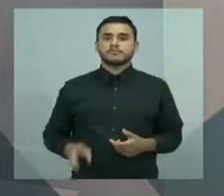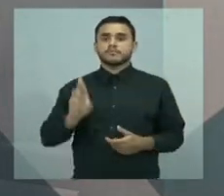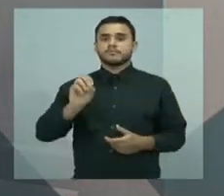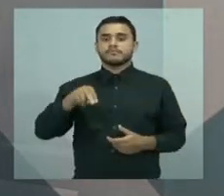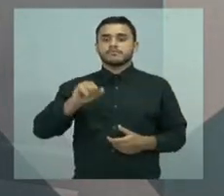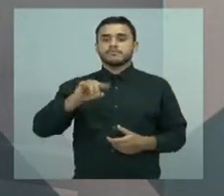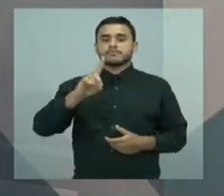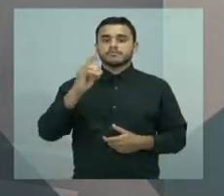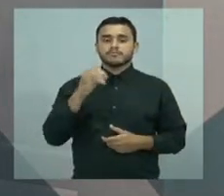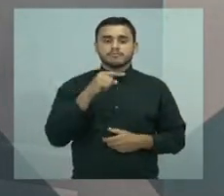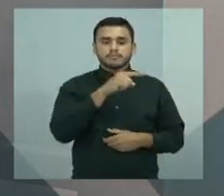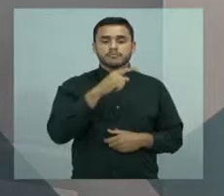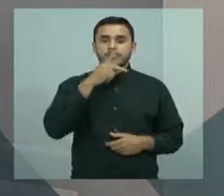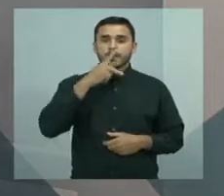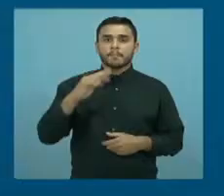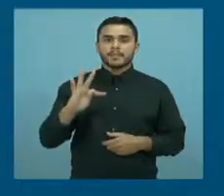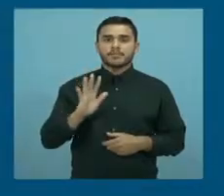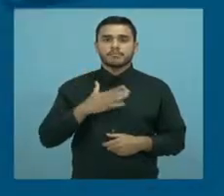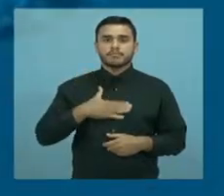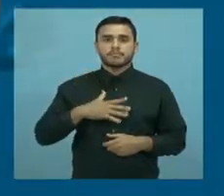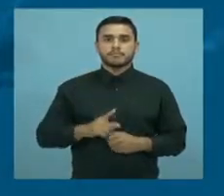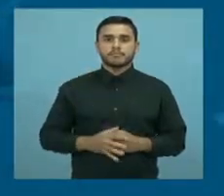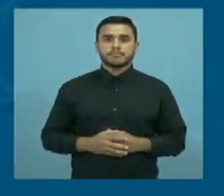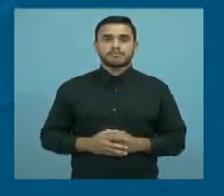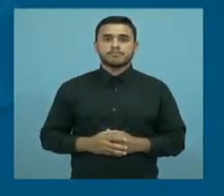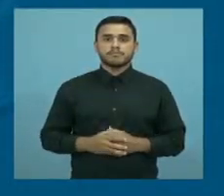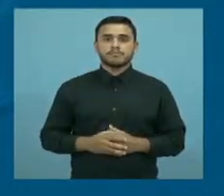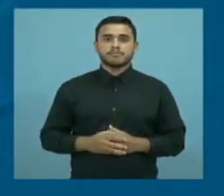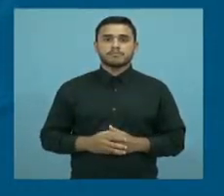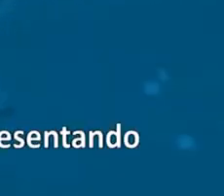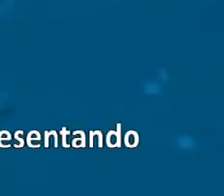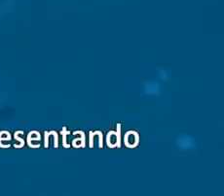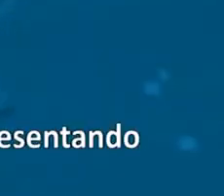vereador Ronivaldo Maia, do PT. Aguarde.